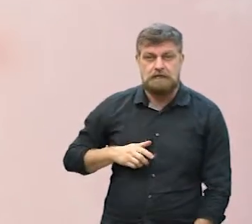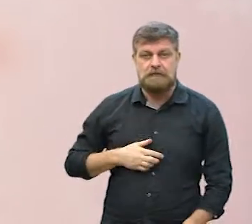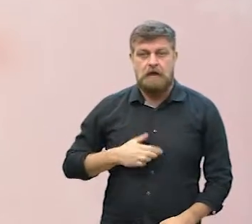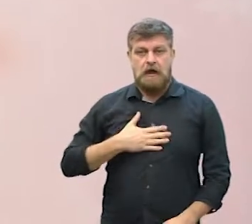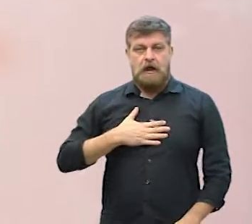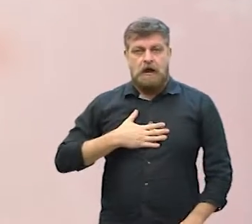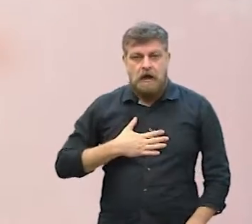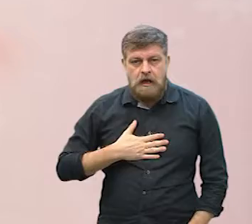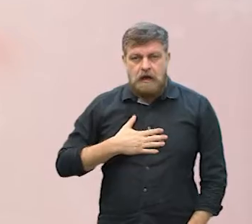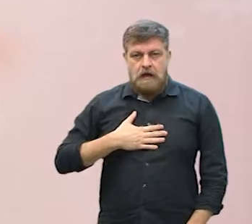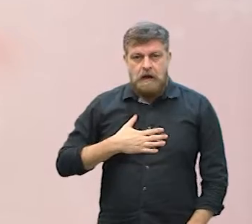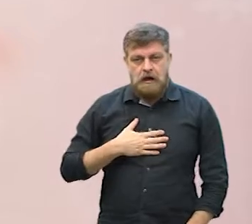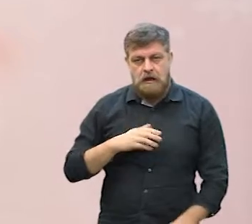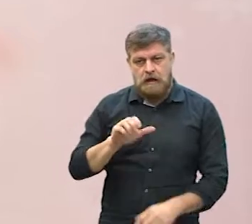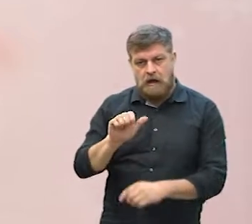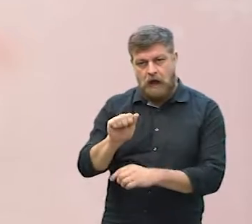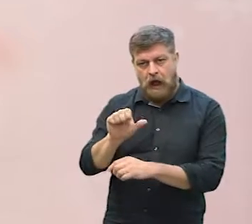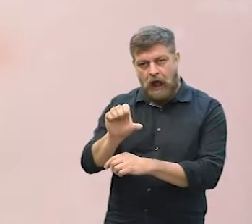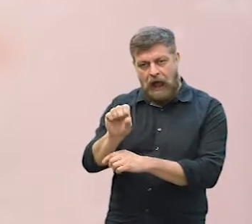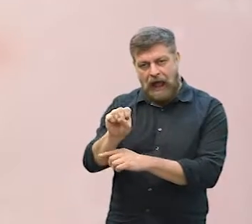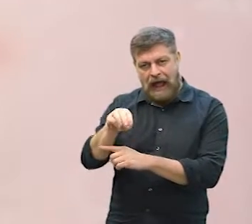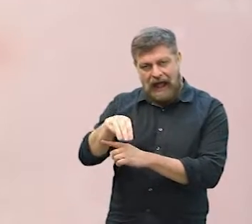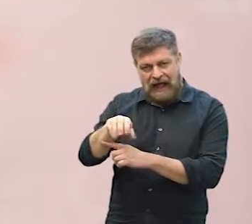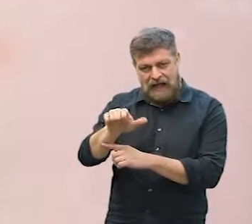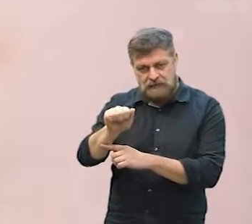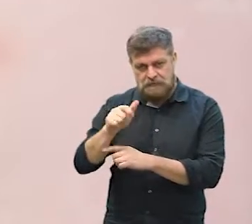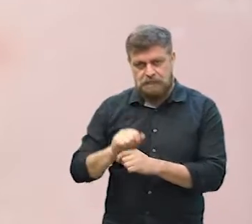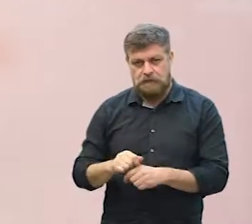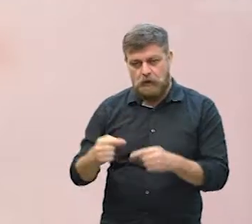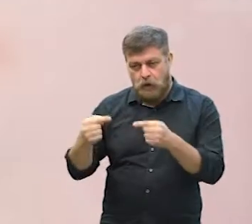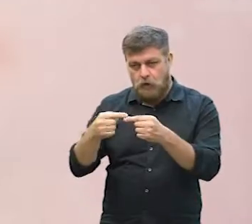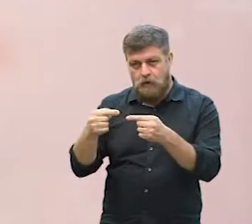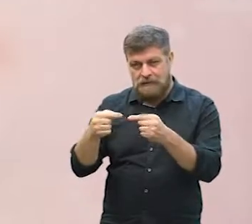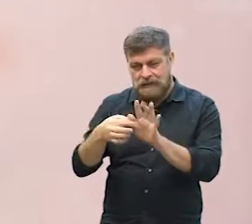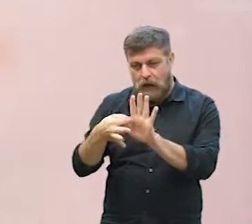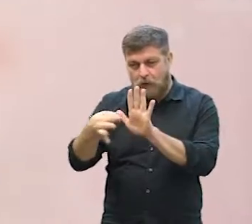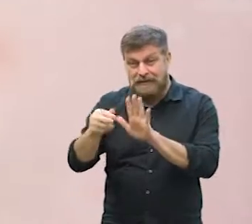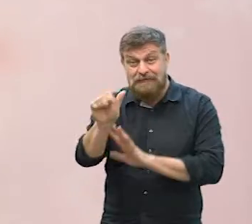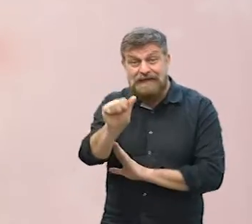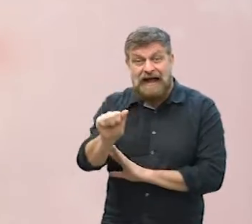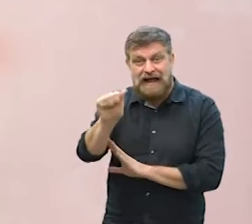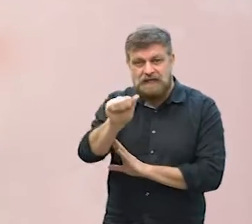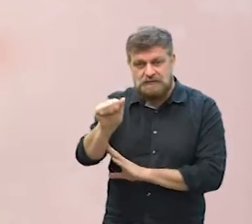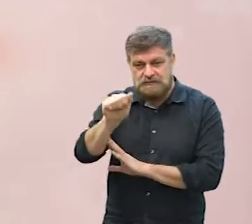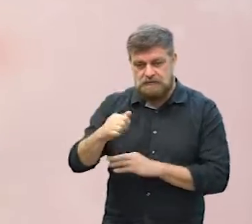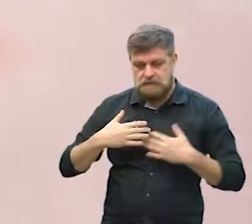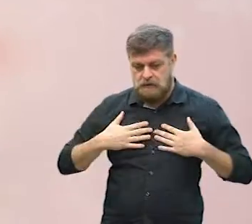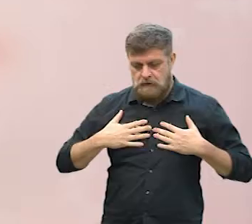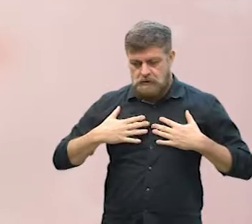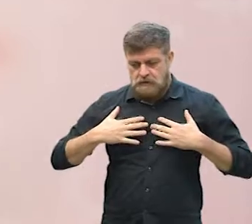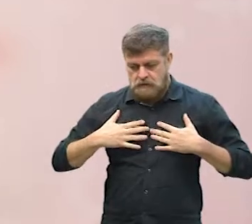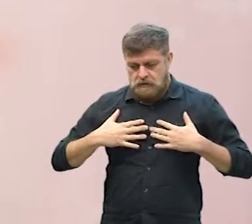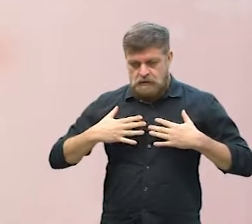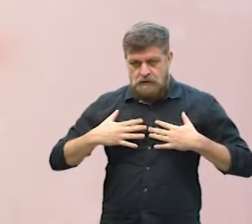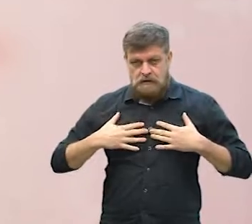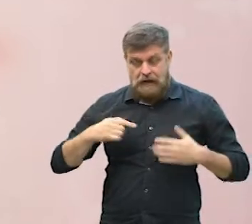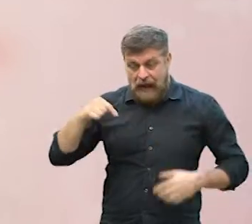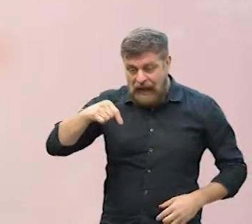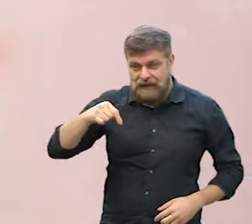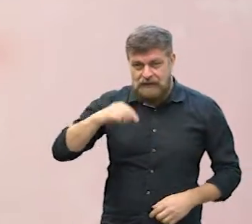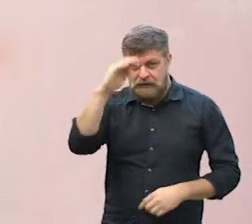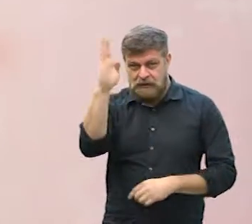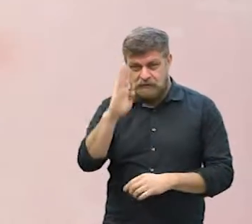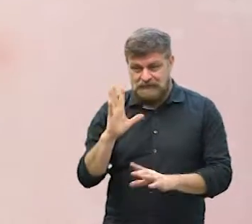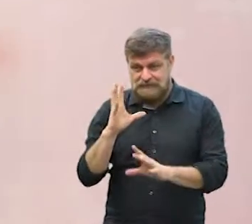asma. Olha só, segundo a Sociedade Brasileira de Pneumologia e Tisiologia do Brasil, aqui existem cerca de